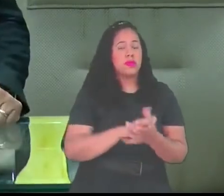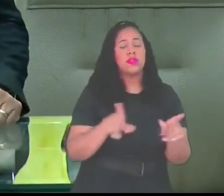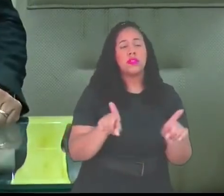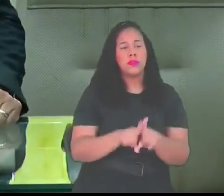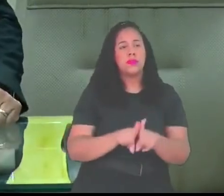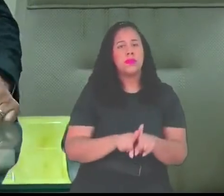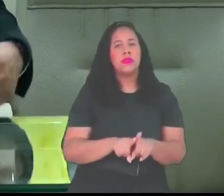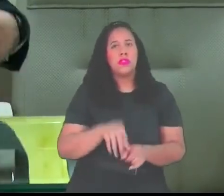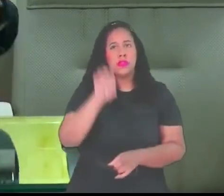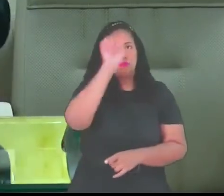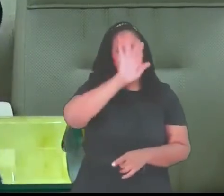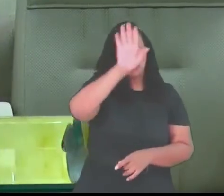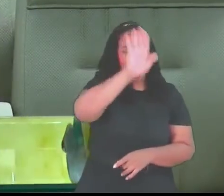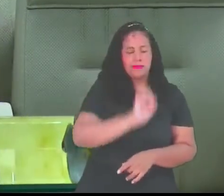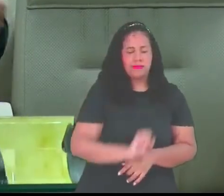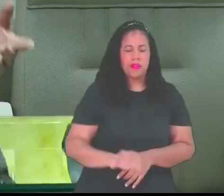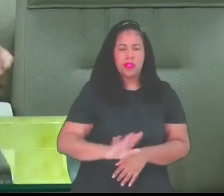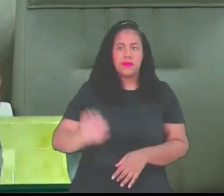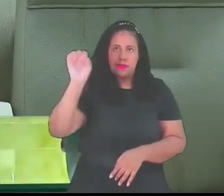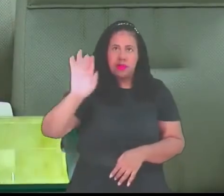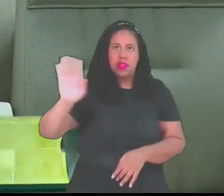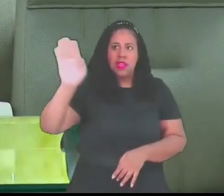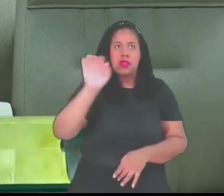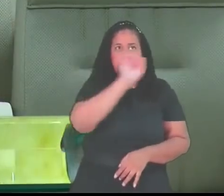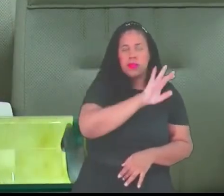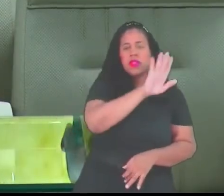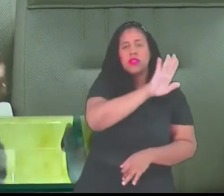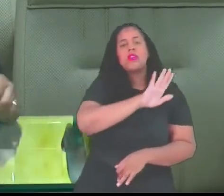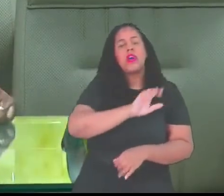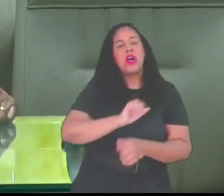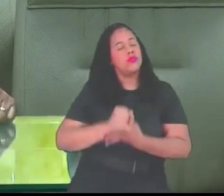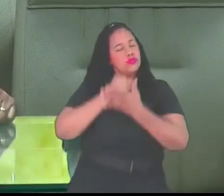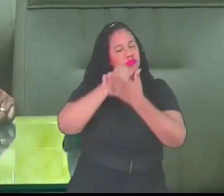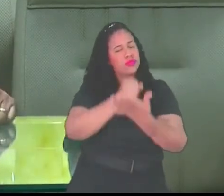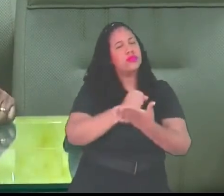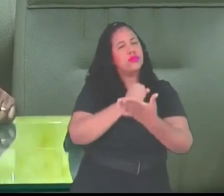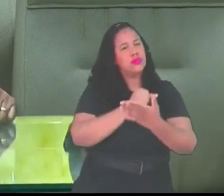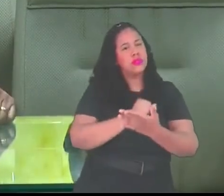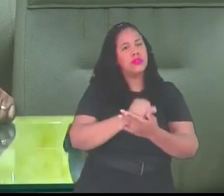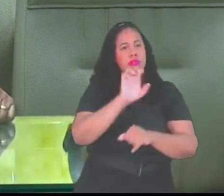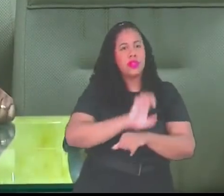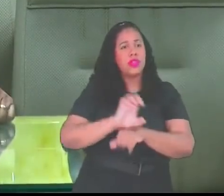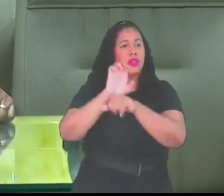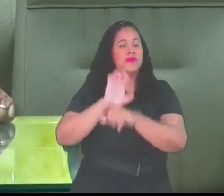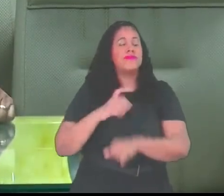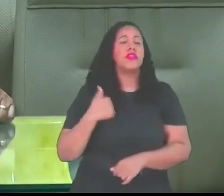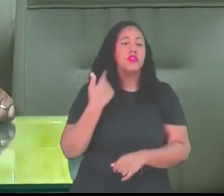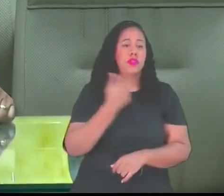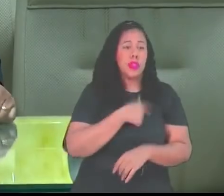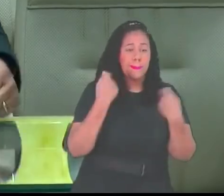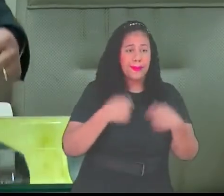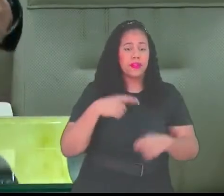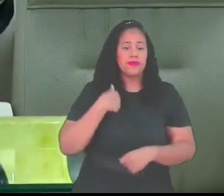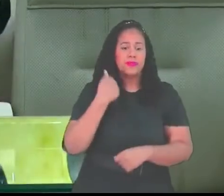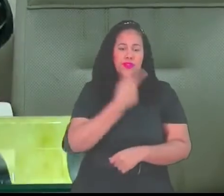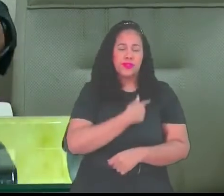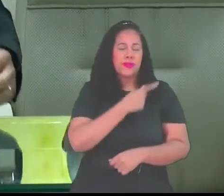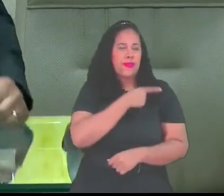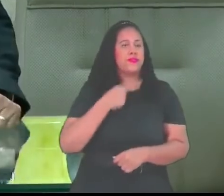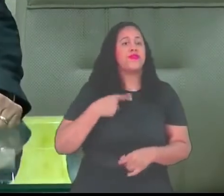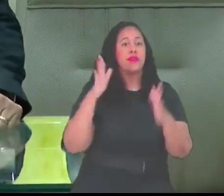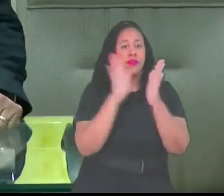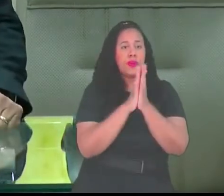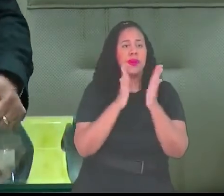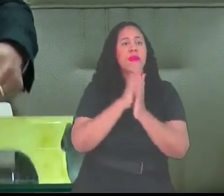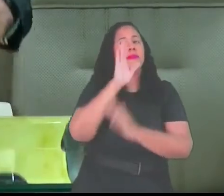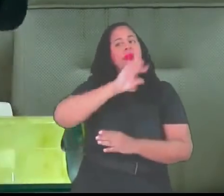oeste, dando assistência a todo o estado, fora do estado. E nós precisamos do nosso pastor. Vamos orar para que